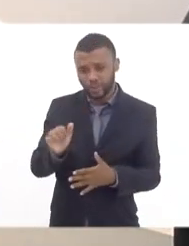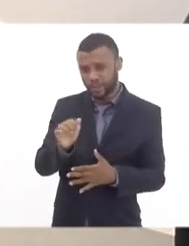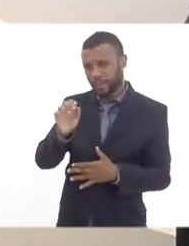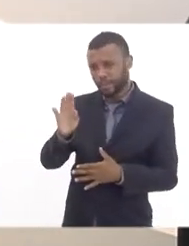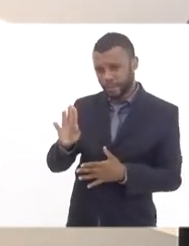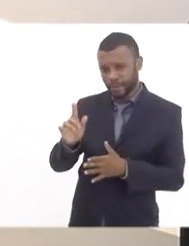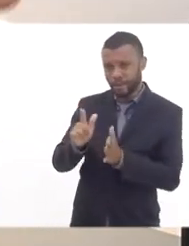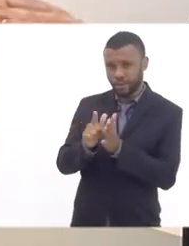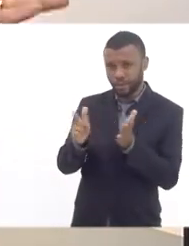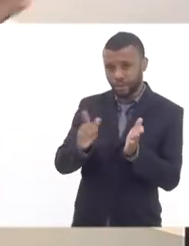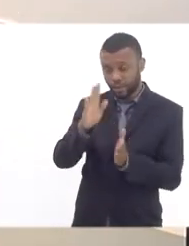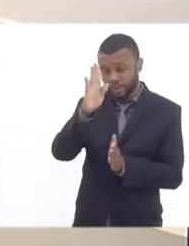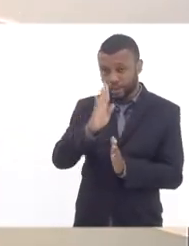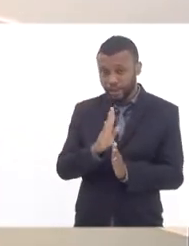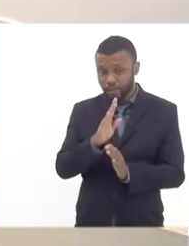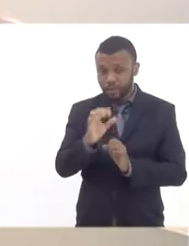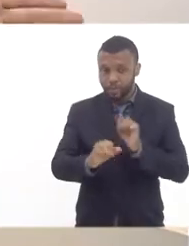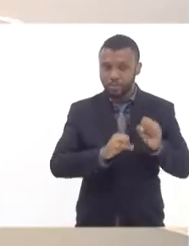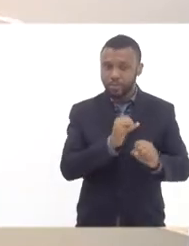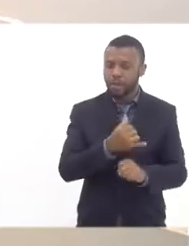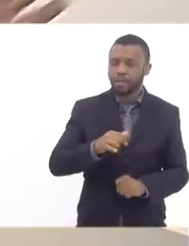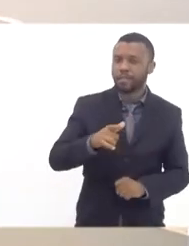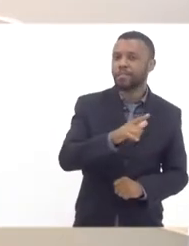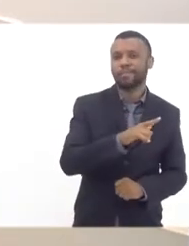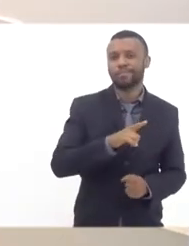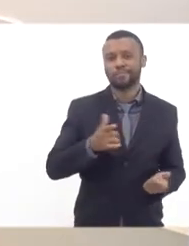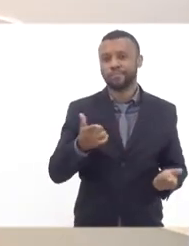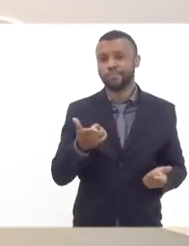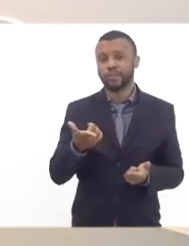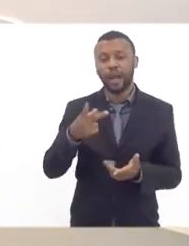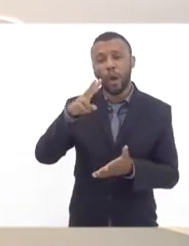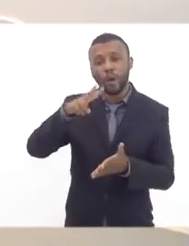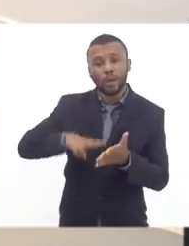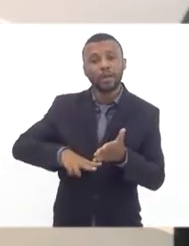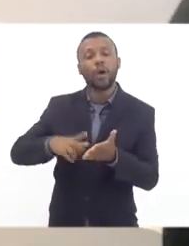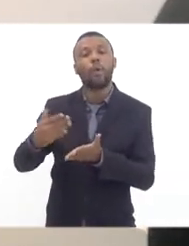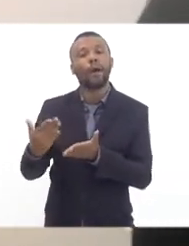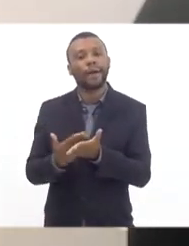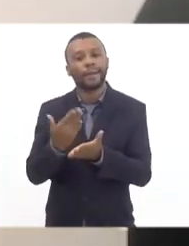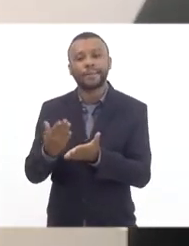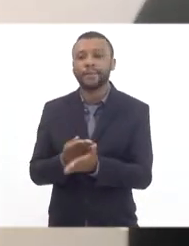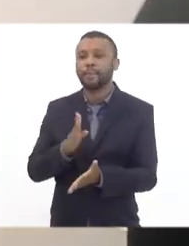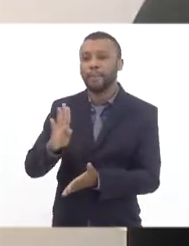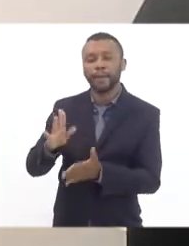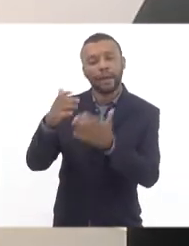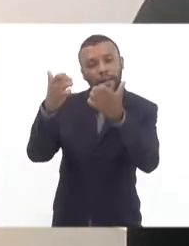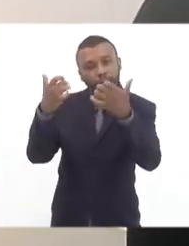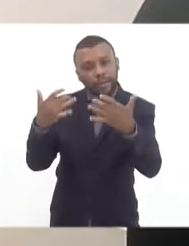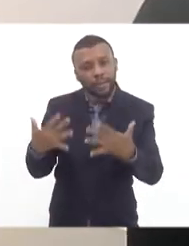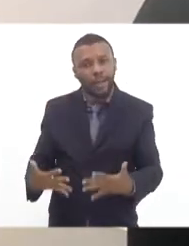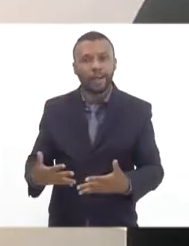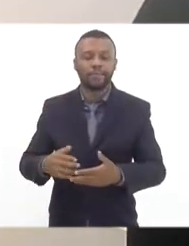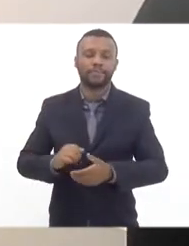quando não tinha internet, eu lia toda semana o Caderno B. Ela falava, não